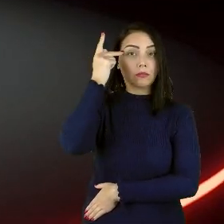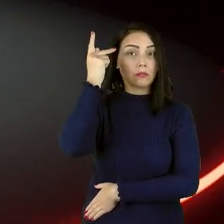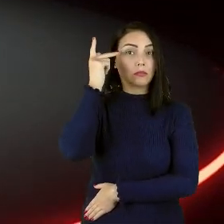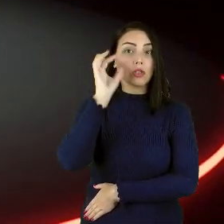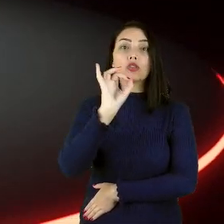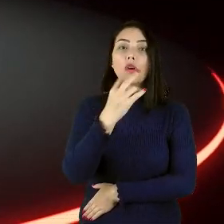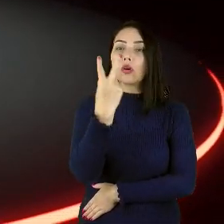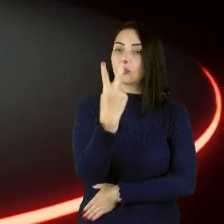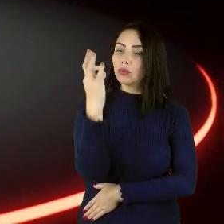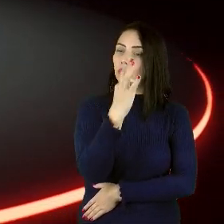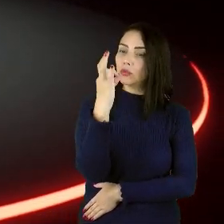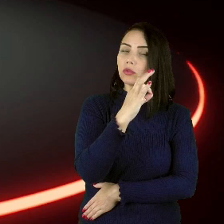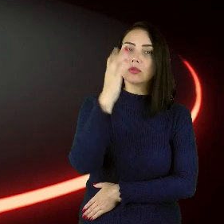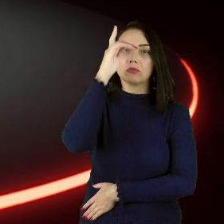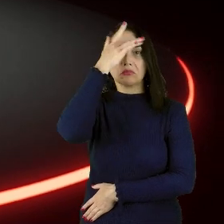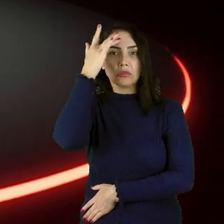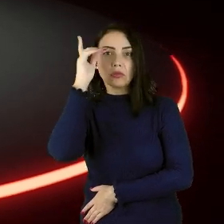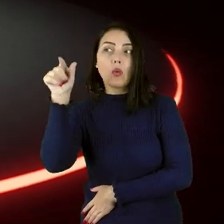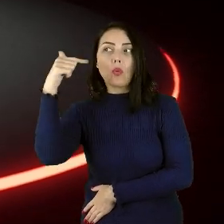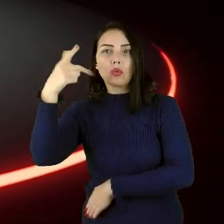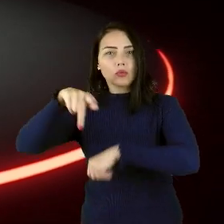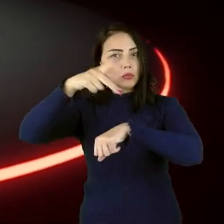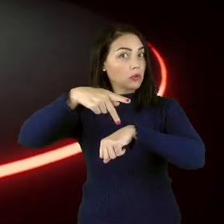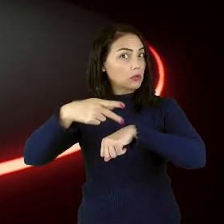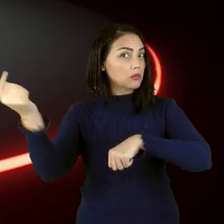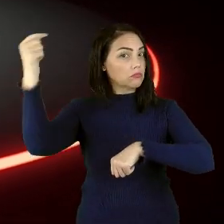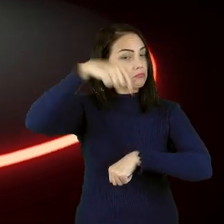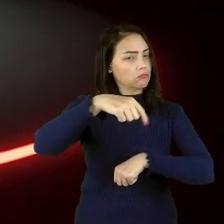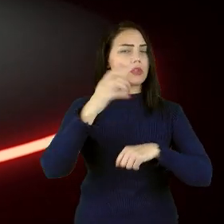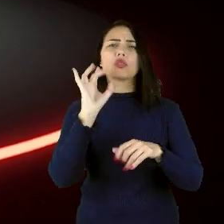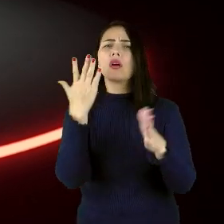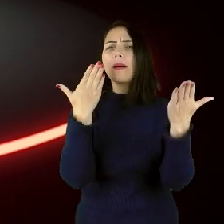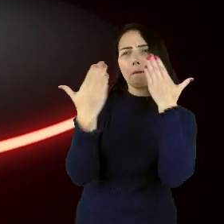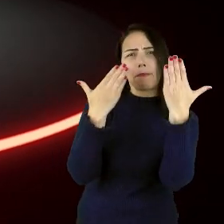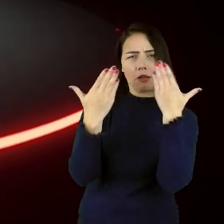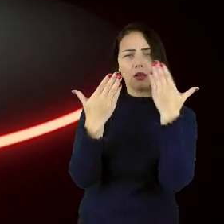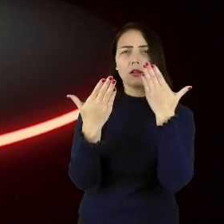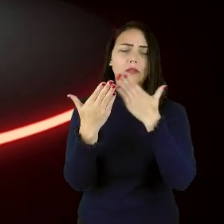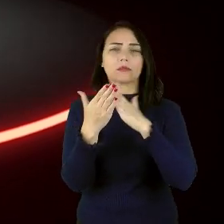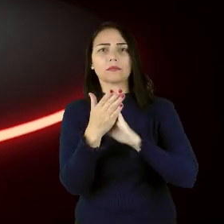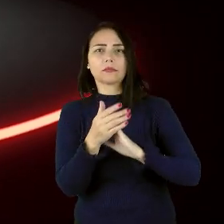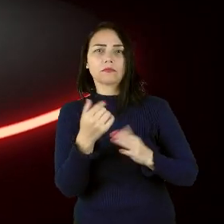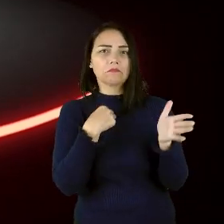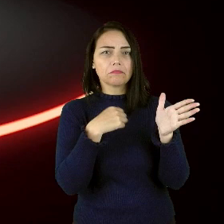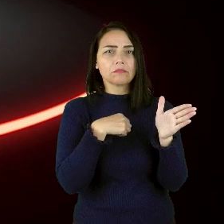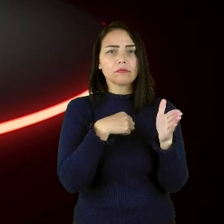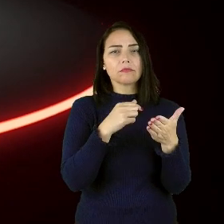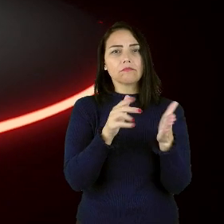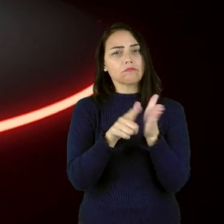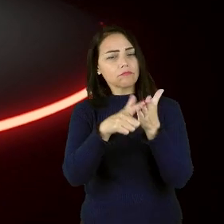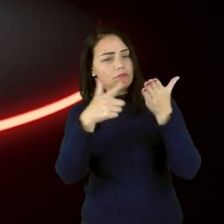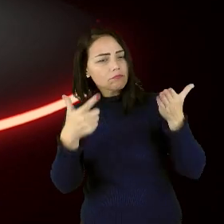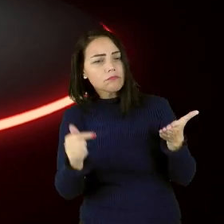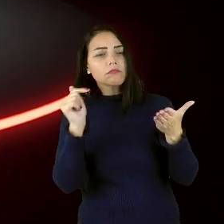vive apenas 2% de estrangeiros. Só para um comparativo, conforme a reportagem da revista